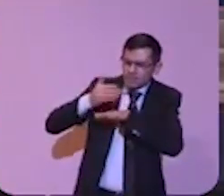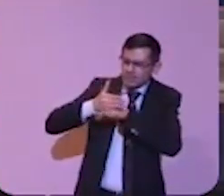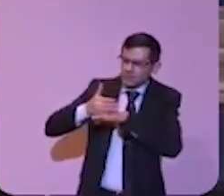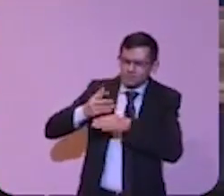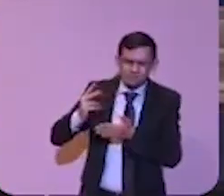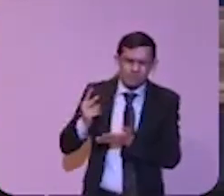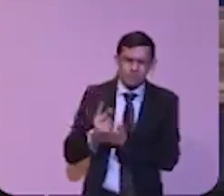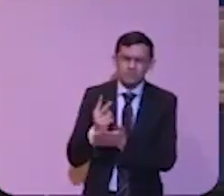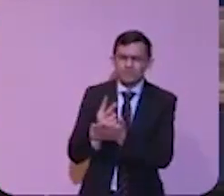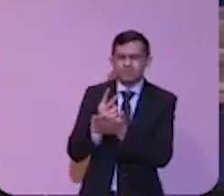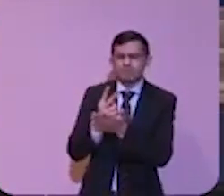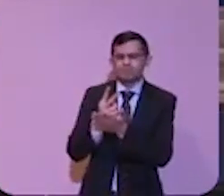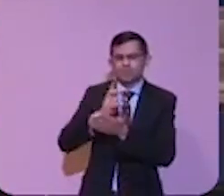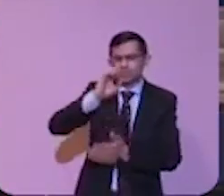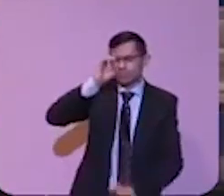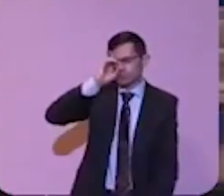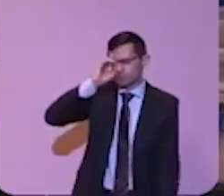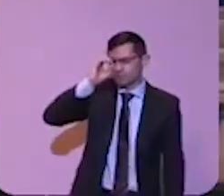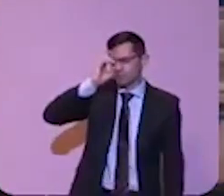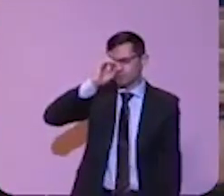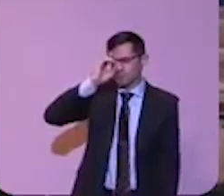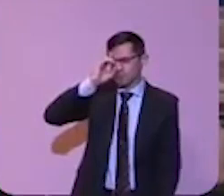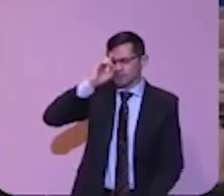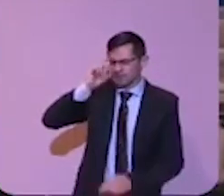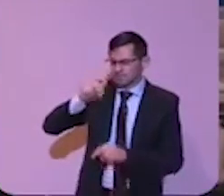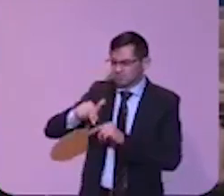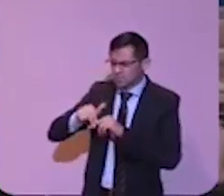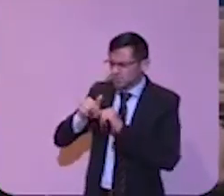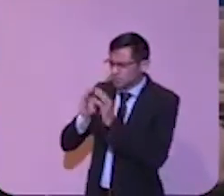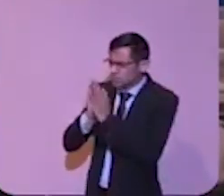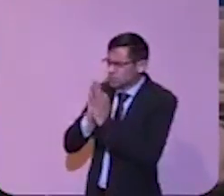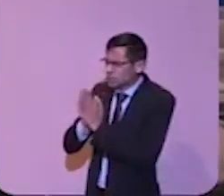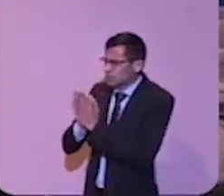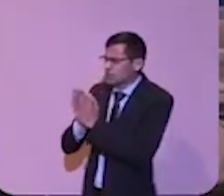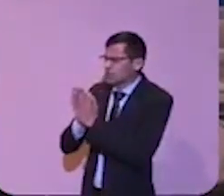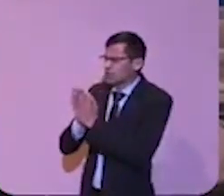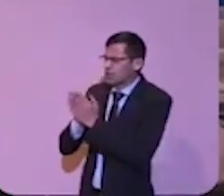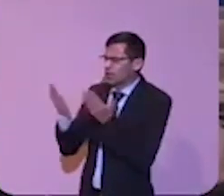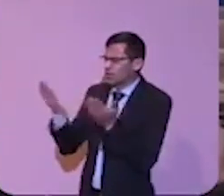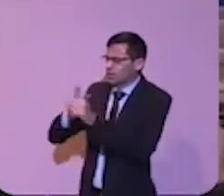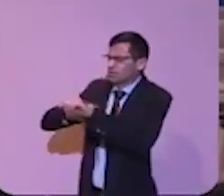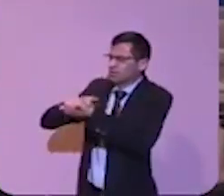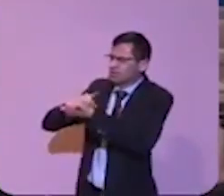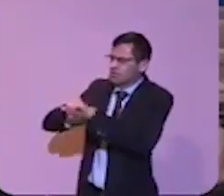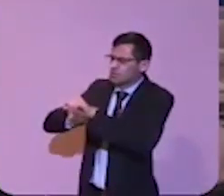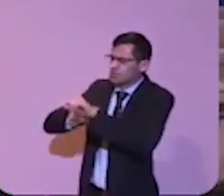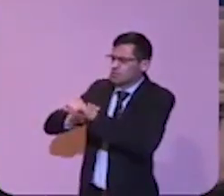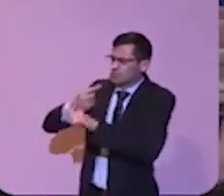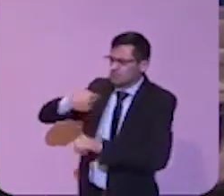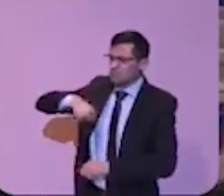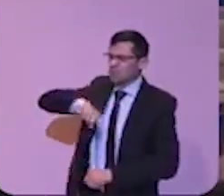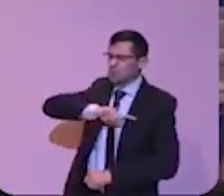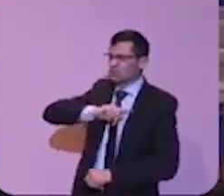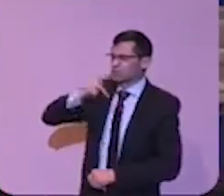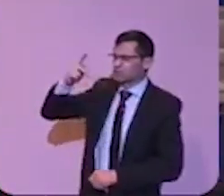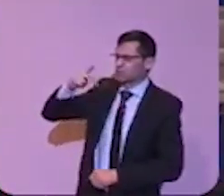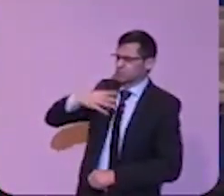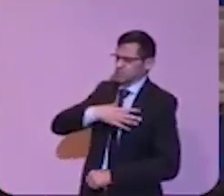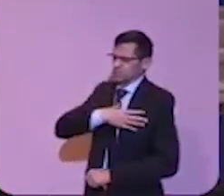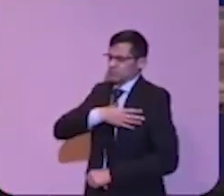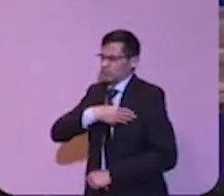viveu. Por isso, Pai, derrama agora também sobre nós, Teus filhos e filhas, a Tua